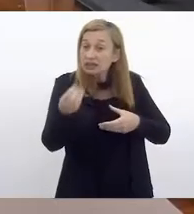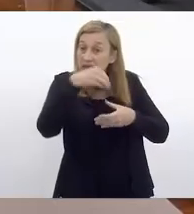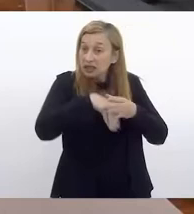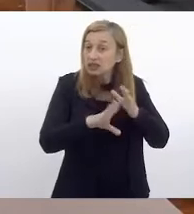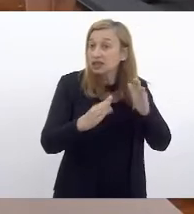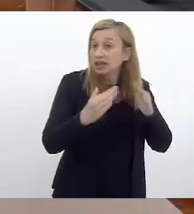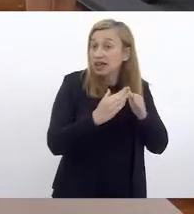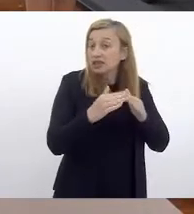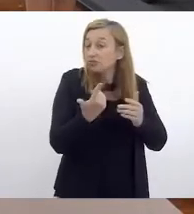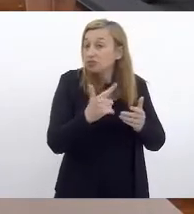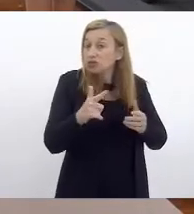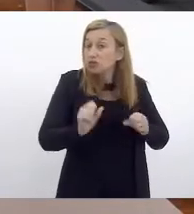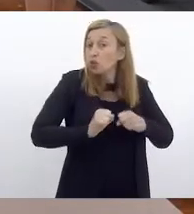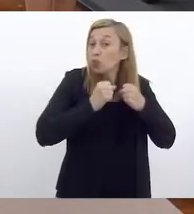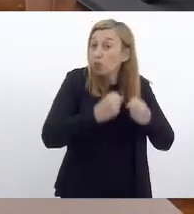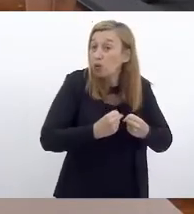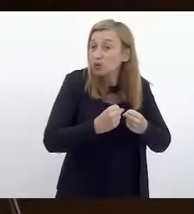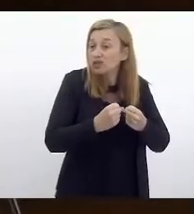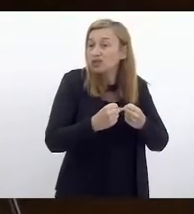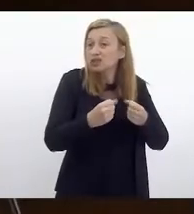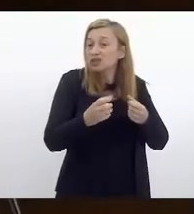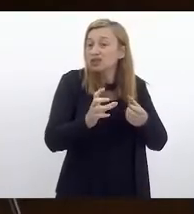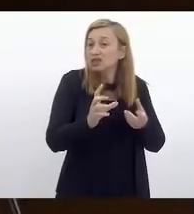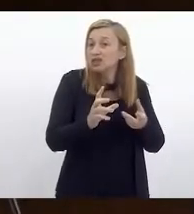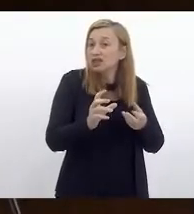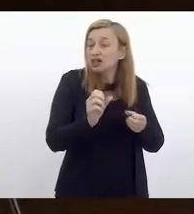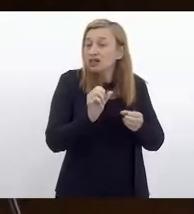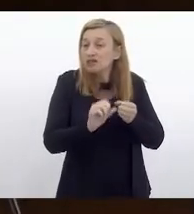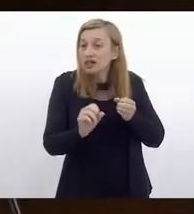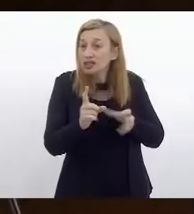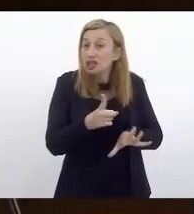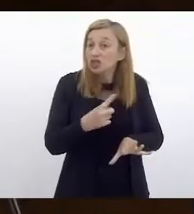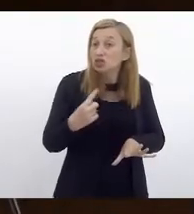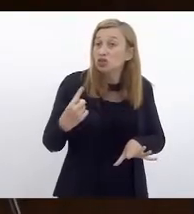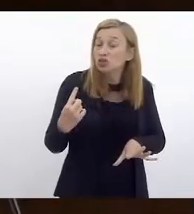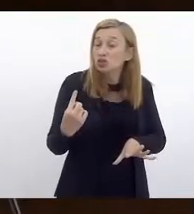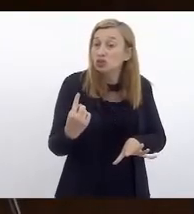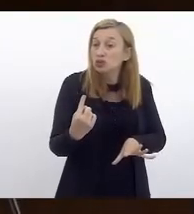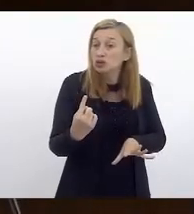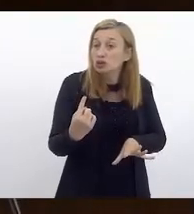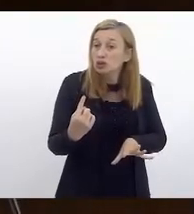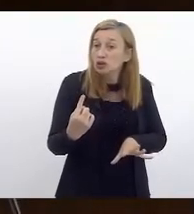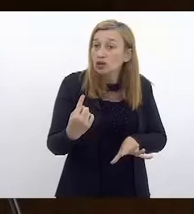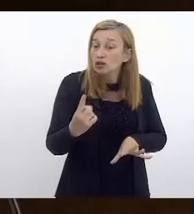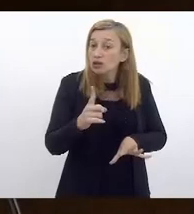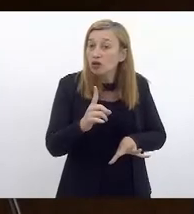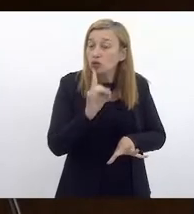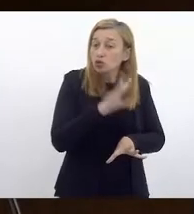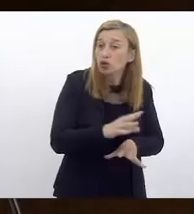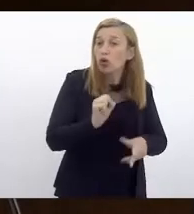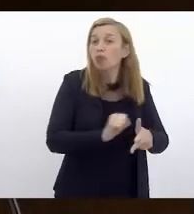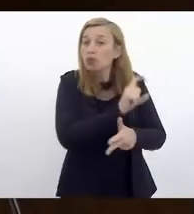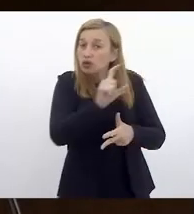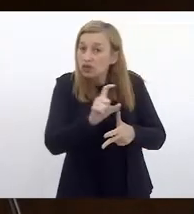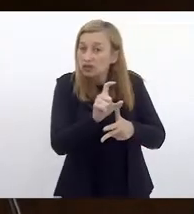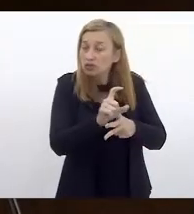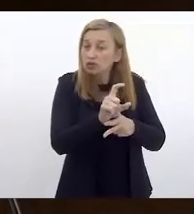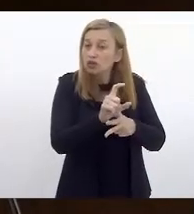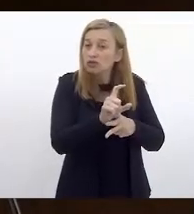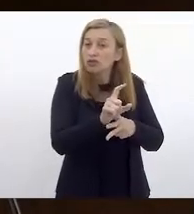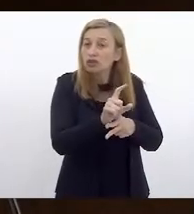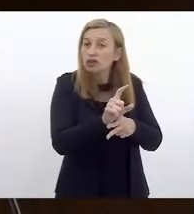ter o poder, né, de convencer os nossos, não só o poder executivo,